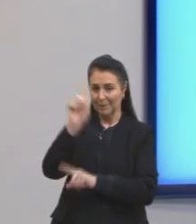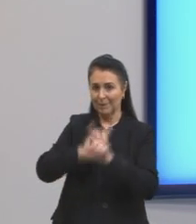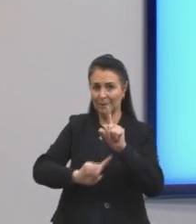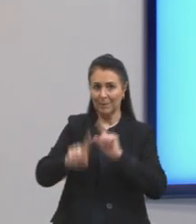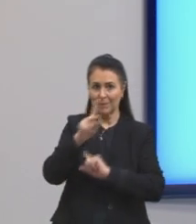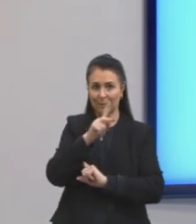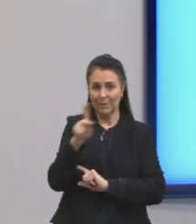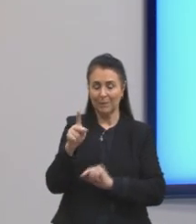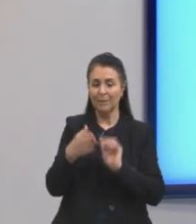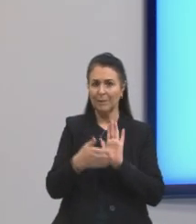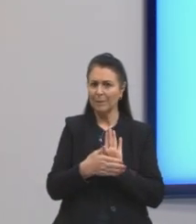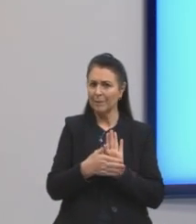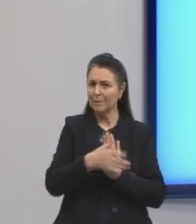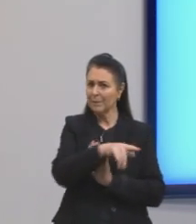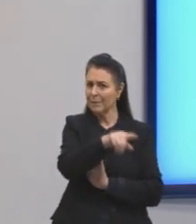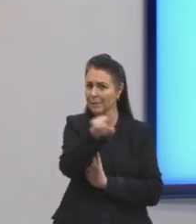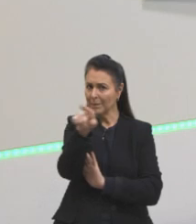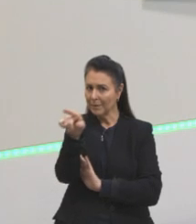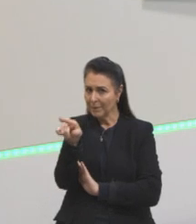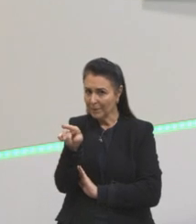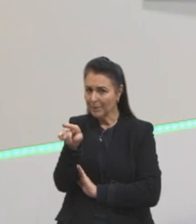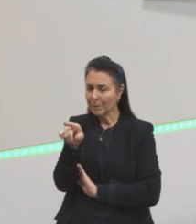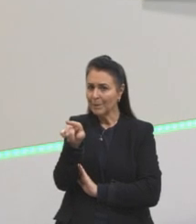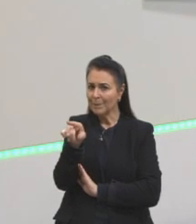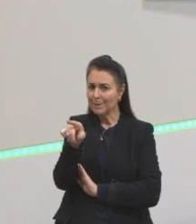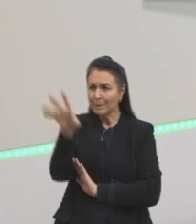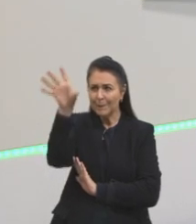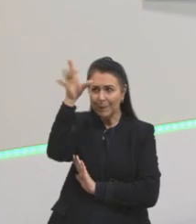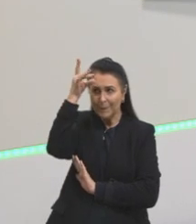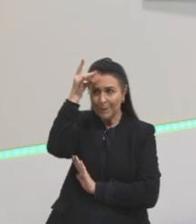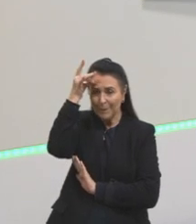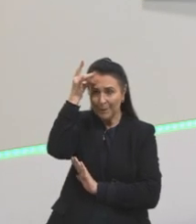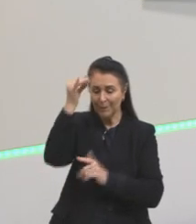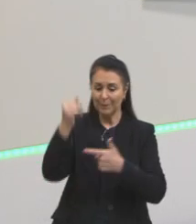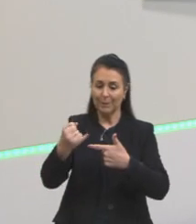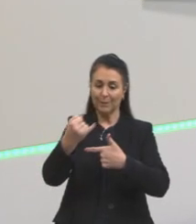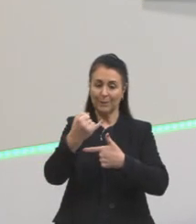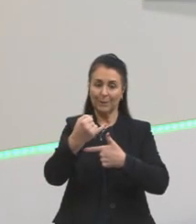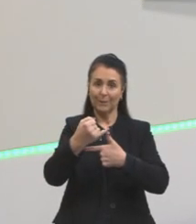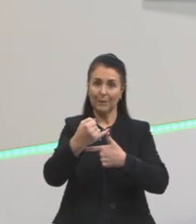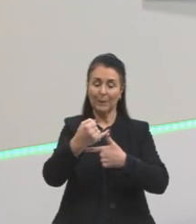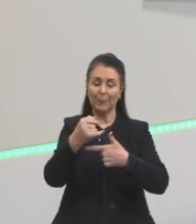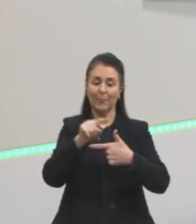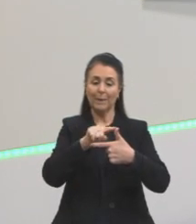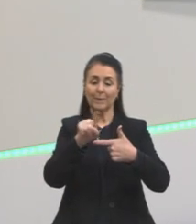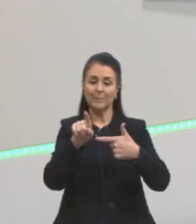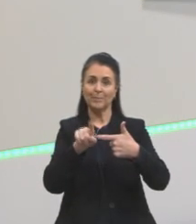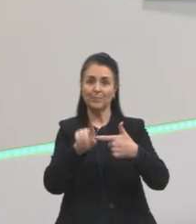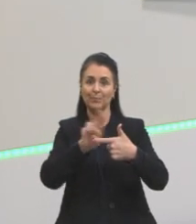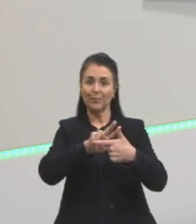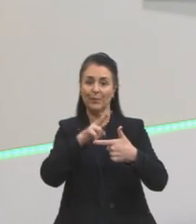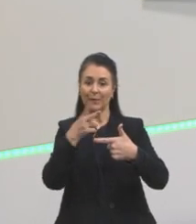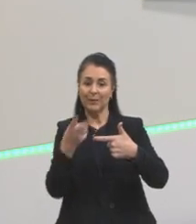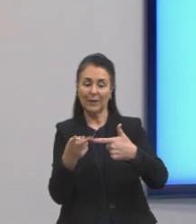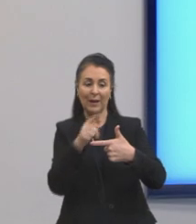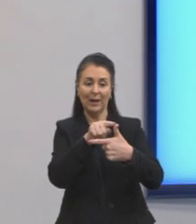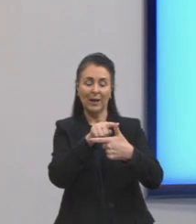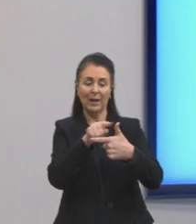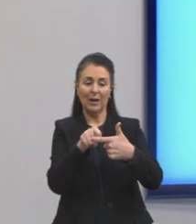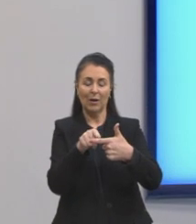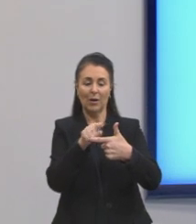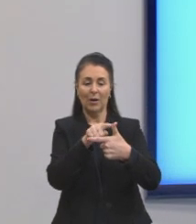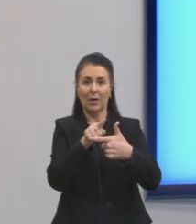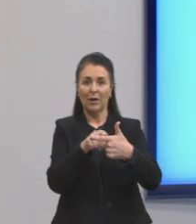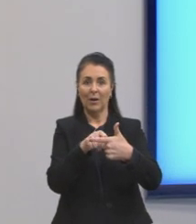professores propõem que vocês então memorizem como a hipotenusa sendo o lado oposto ao ângulo reto nós temos um ângulo reto aqui